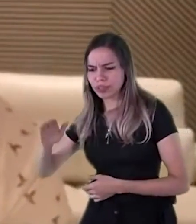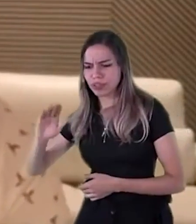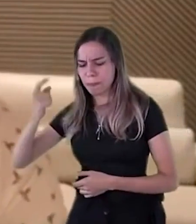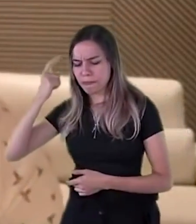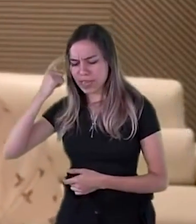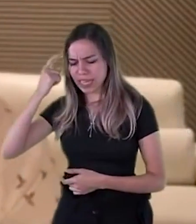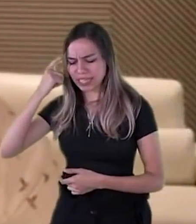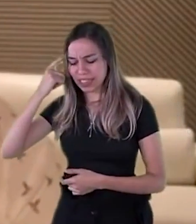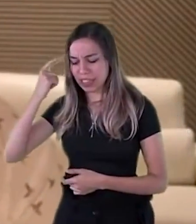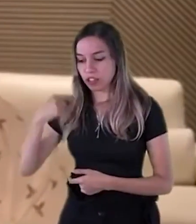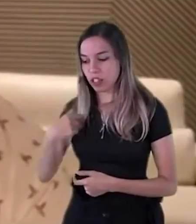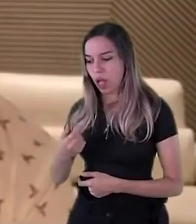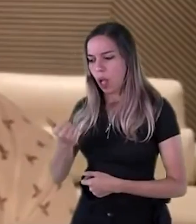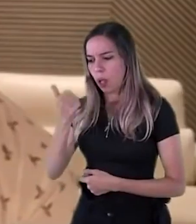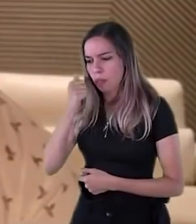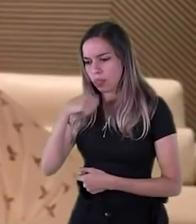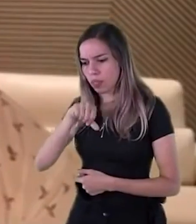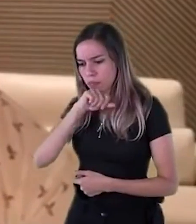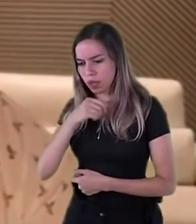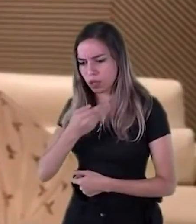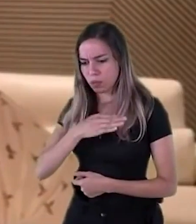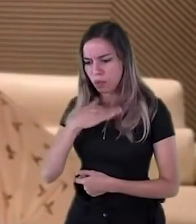E no momento que